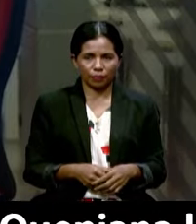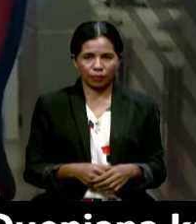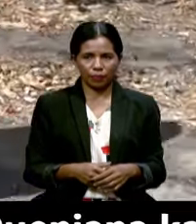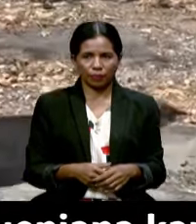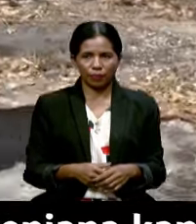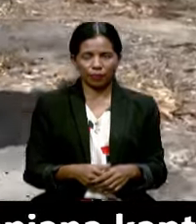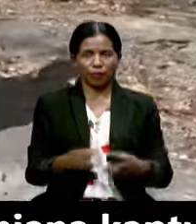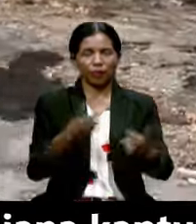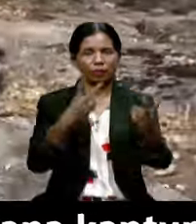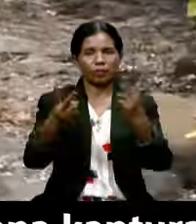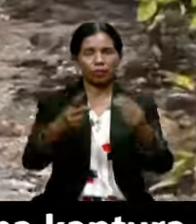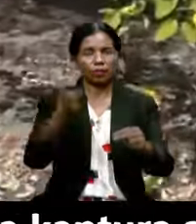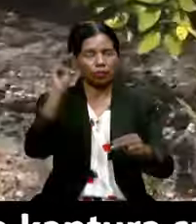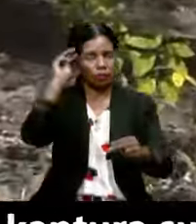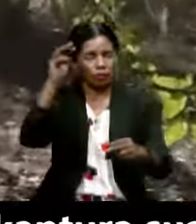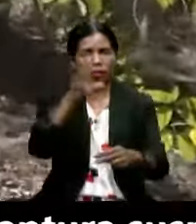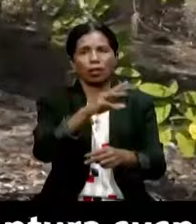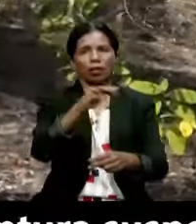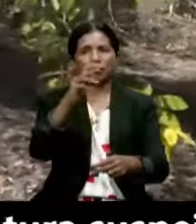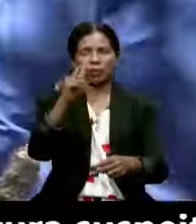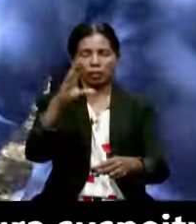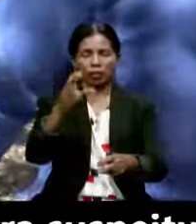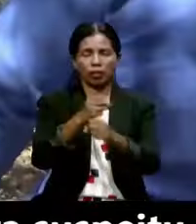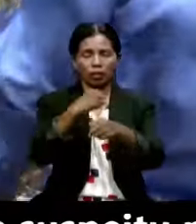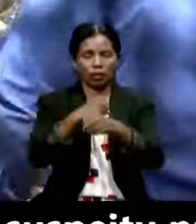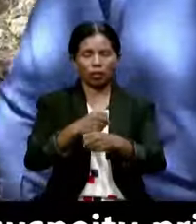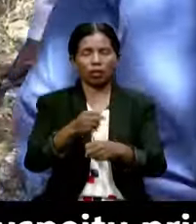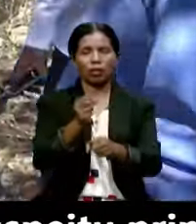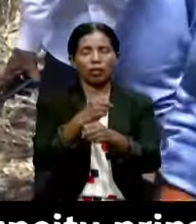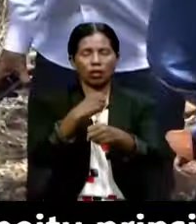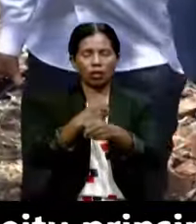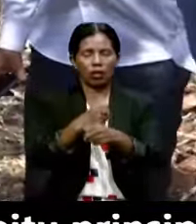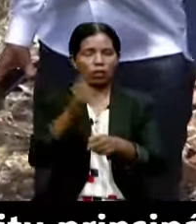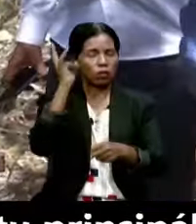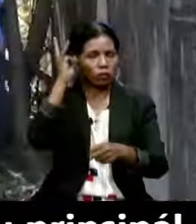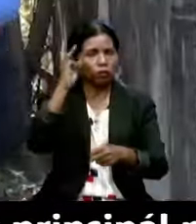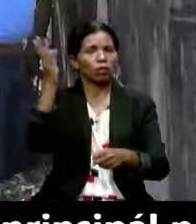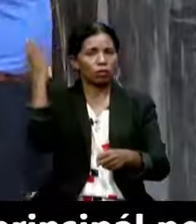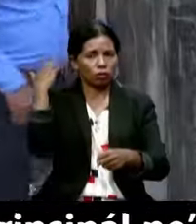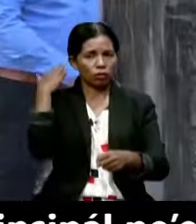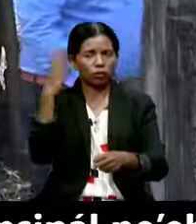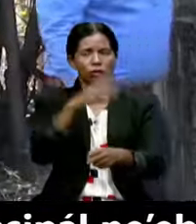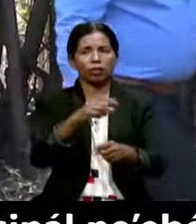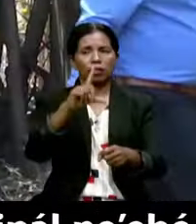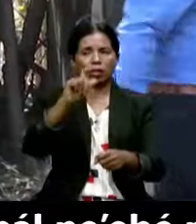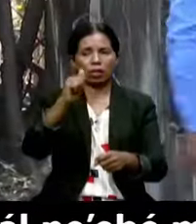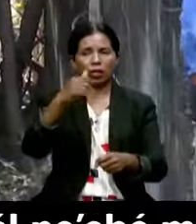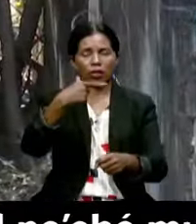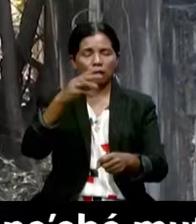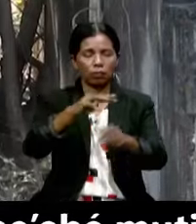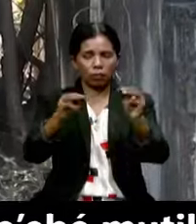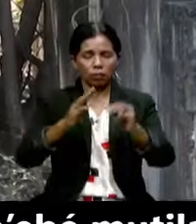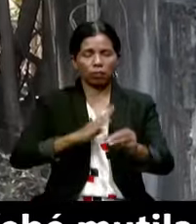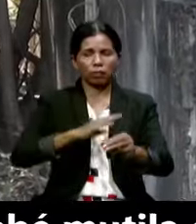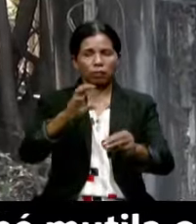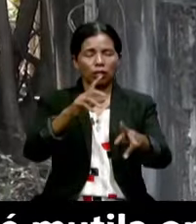E a visita ao Ministro do Comércio na Indústria para fazer em produção do aguardente antigo, que localiza e relaga o município de Baucau,